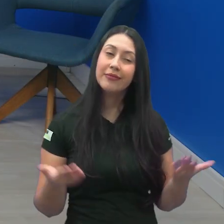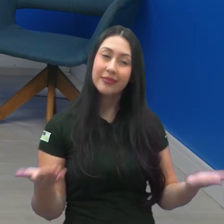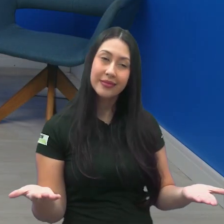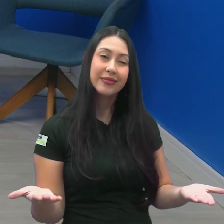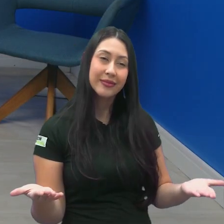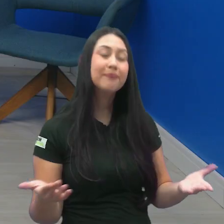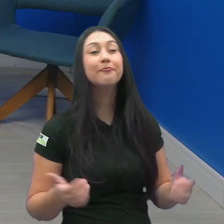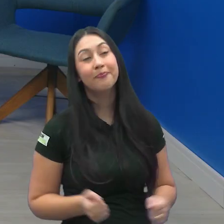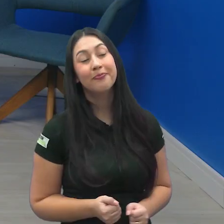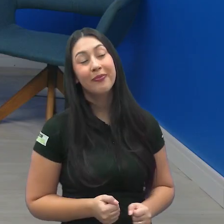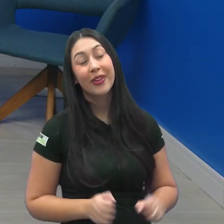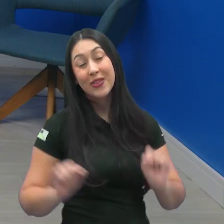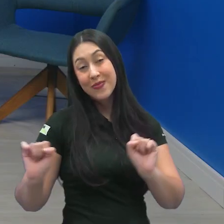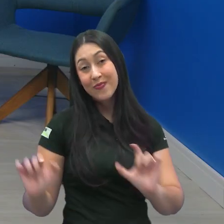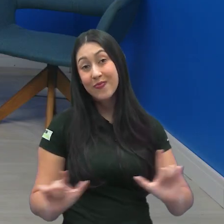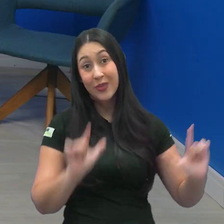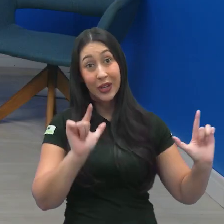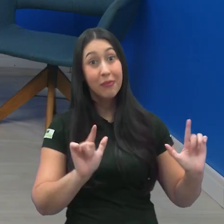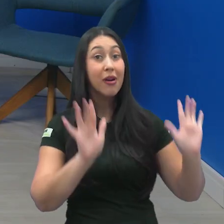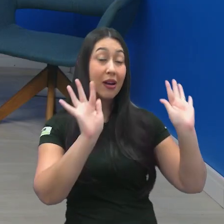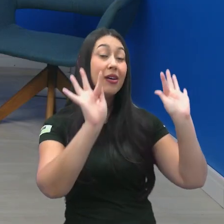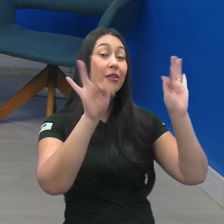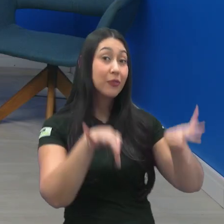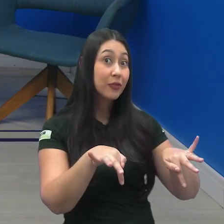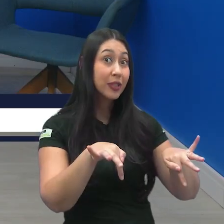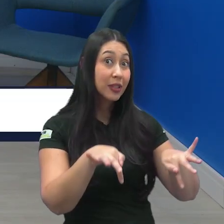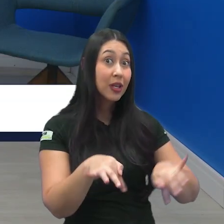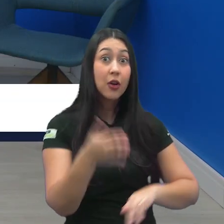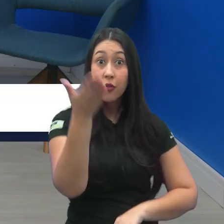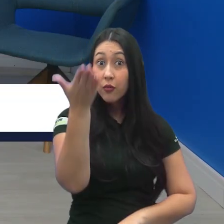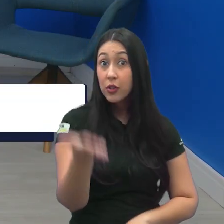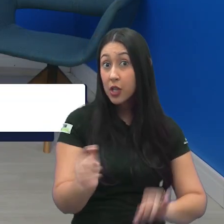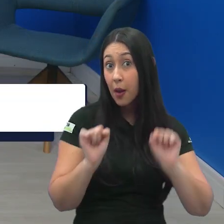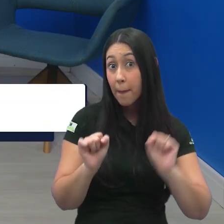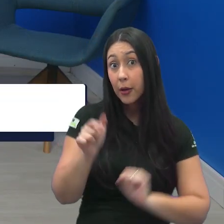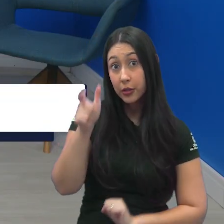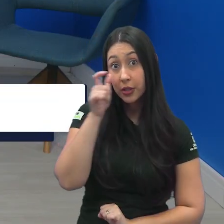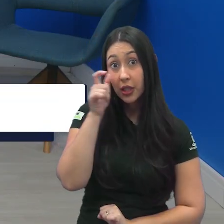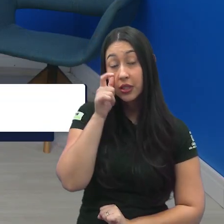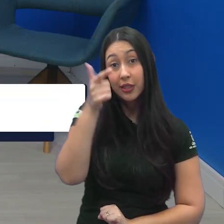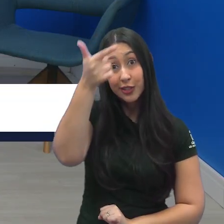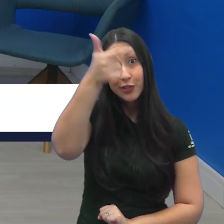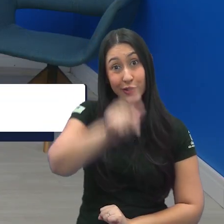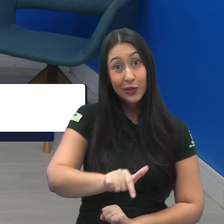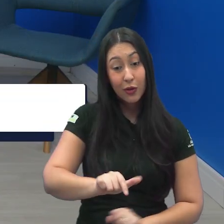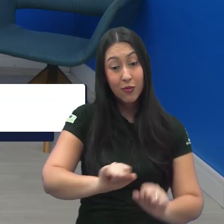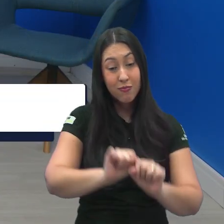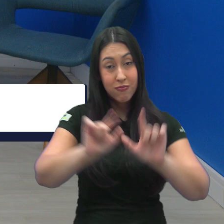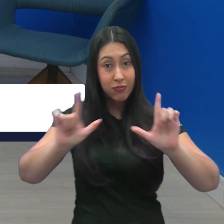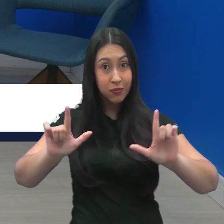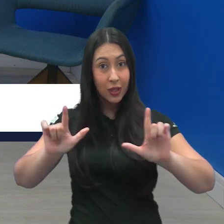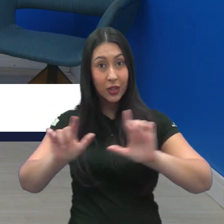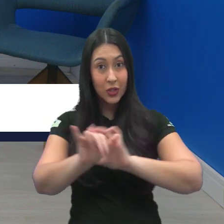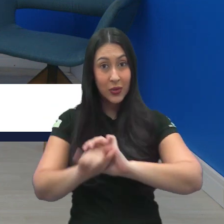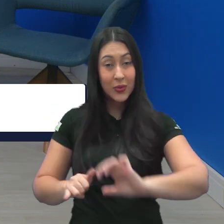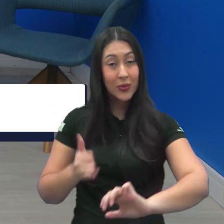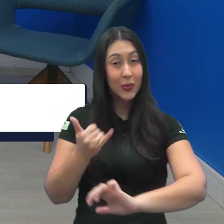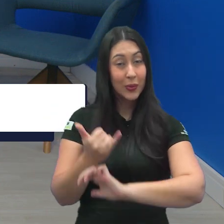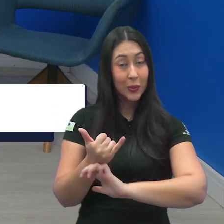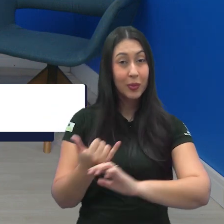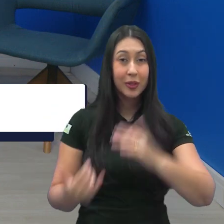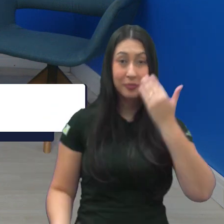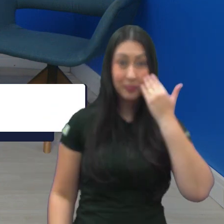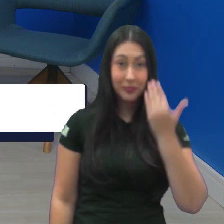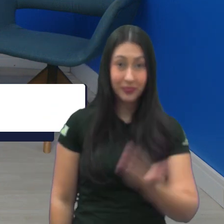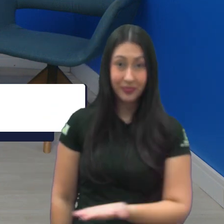O Sobre Política fica por aqui. Para você rever o programa na íntegra, é só acessar o nosso canal no YouTube, é o